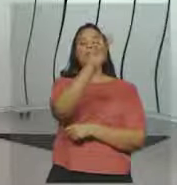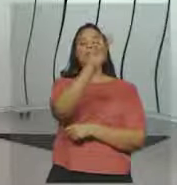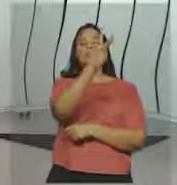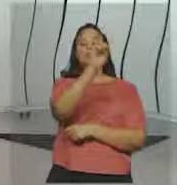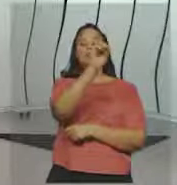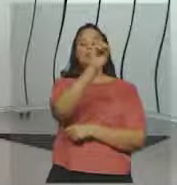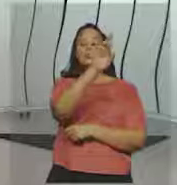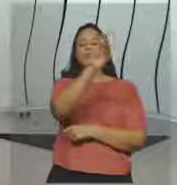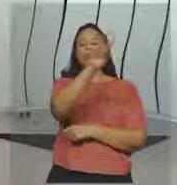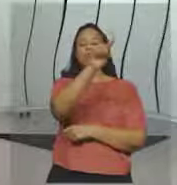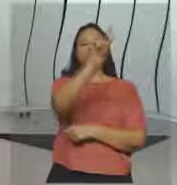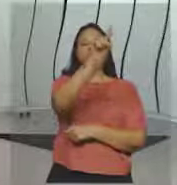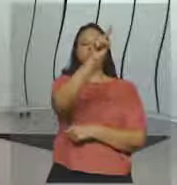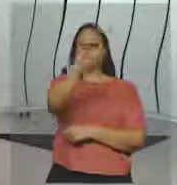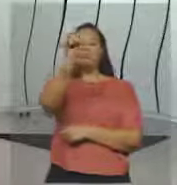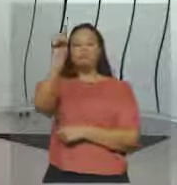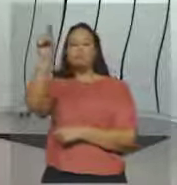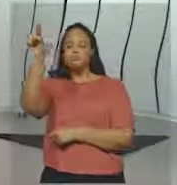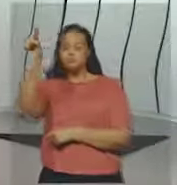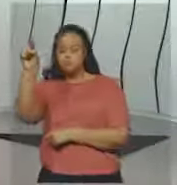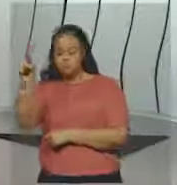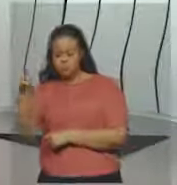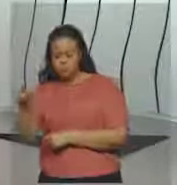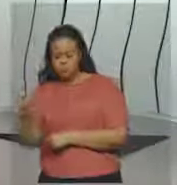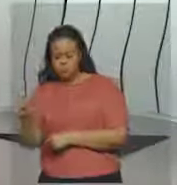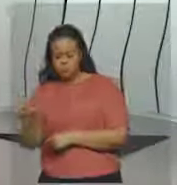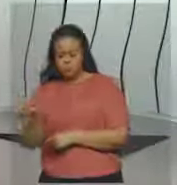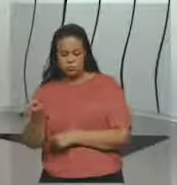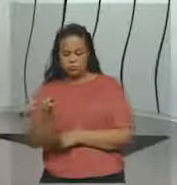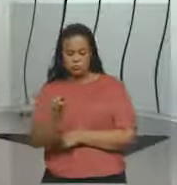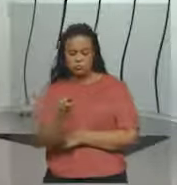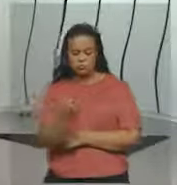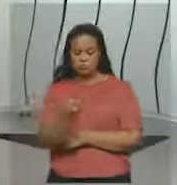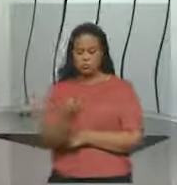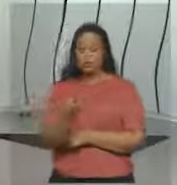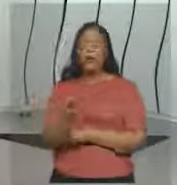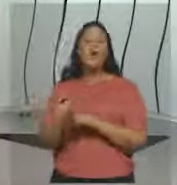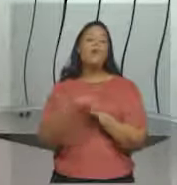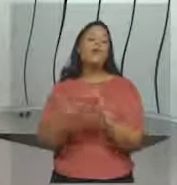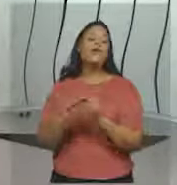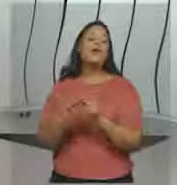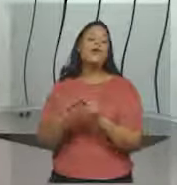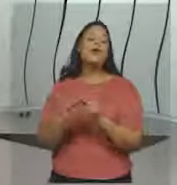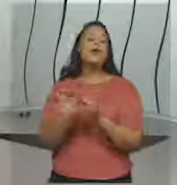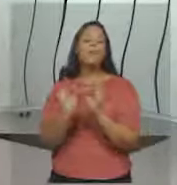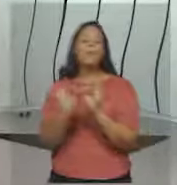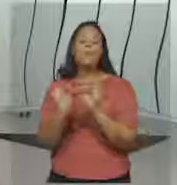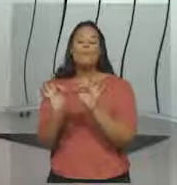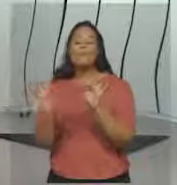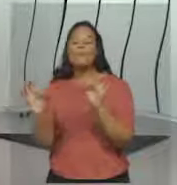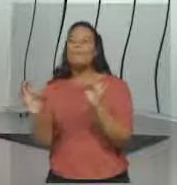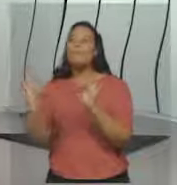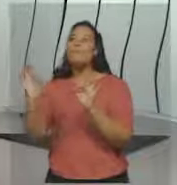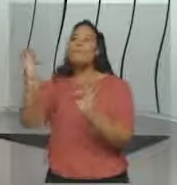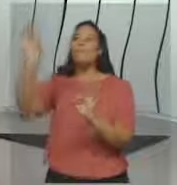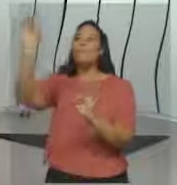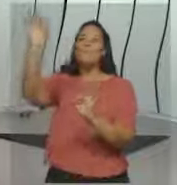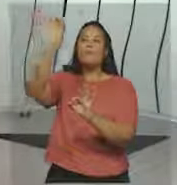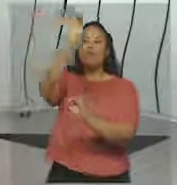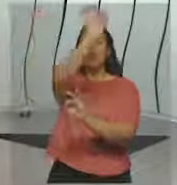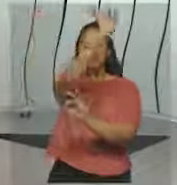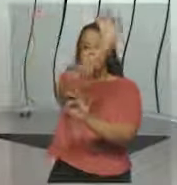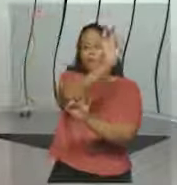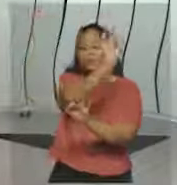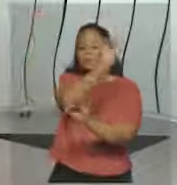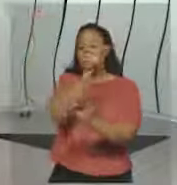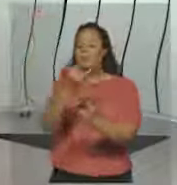falando. Essa linha toda aqui, ó, está representada aqui, é o condutor. É um fio, né? Quando você está na sua casa